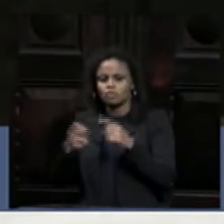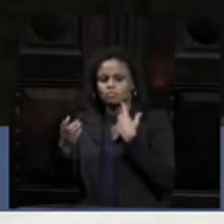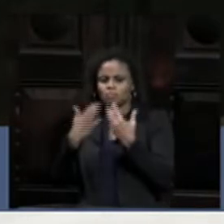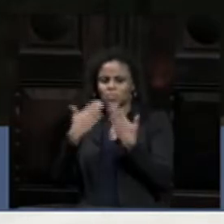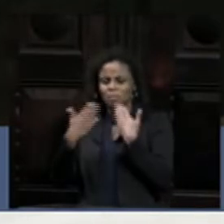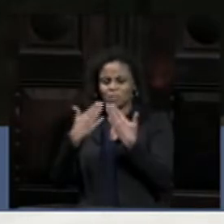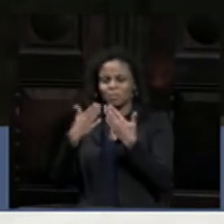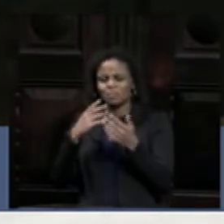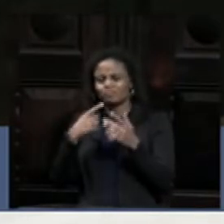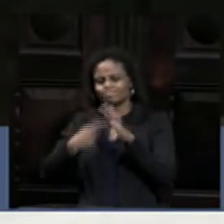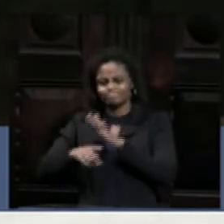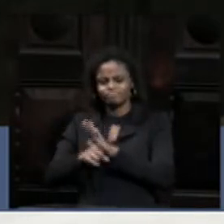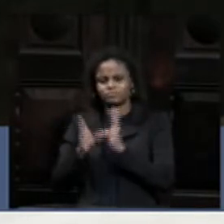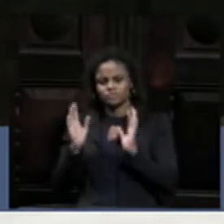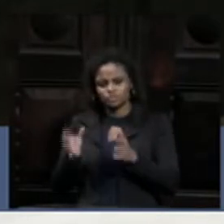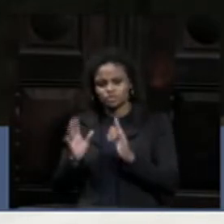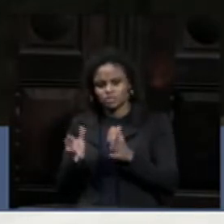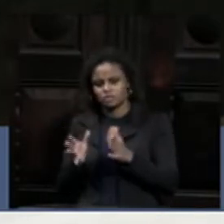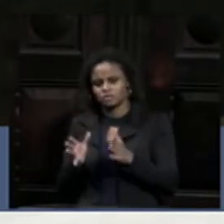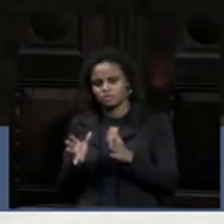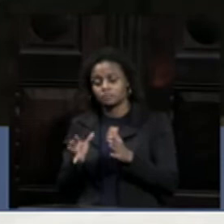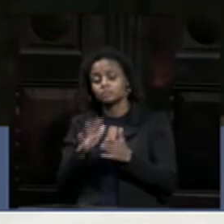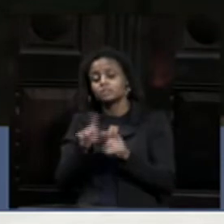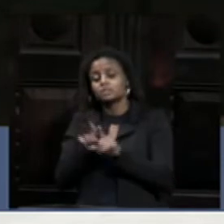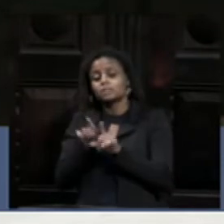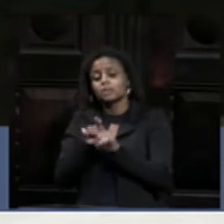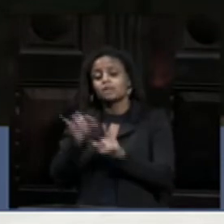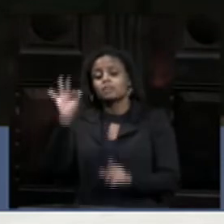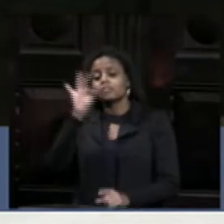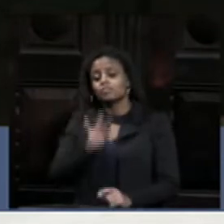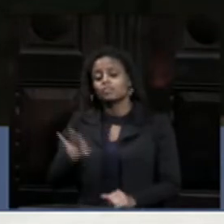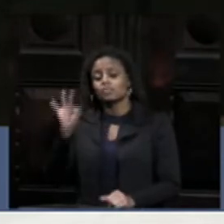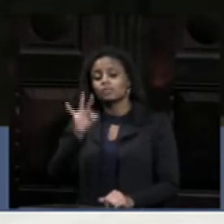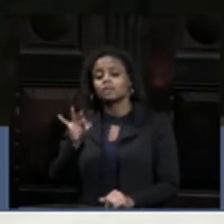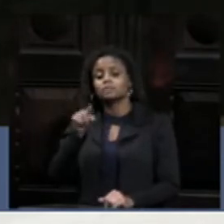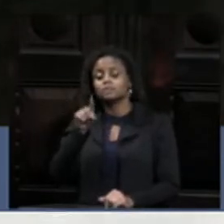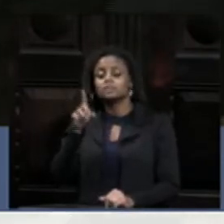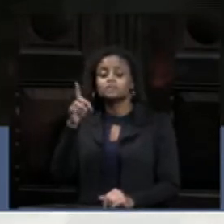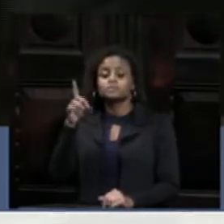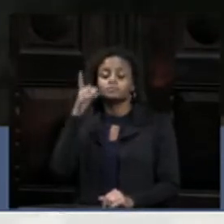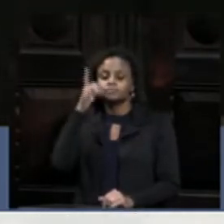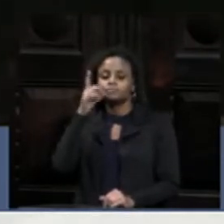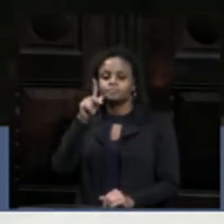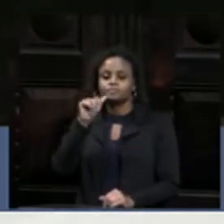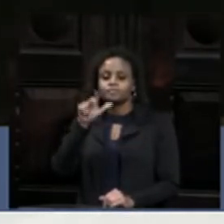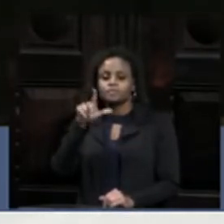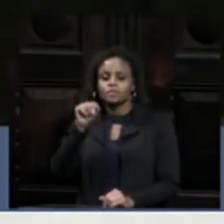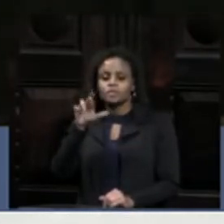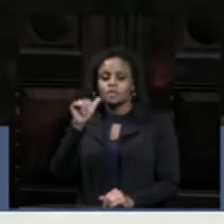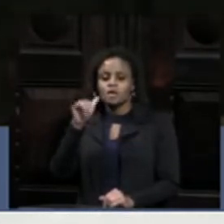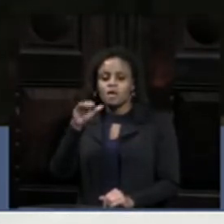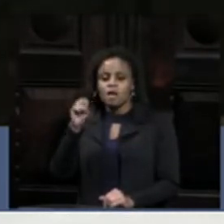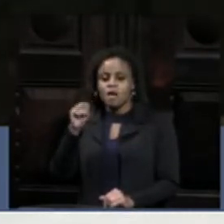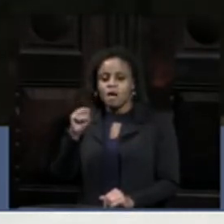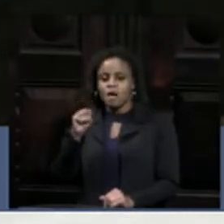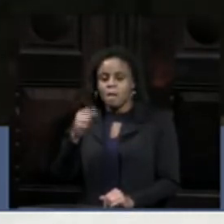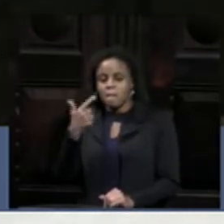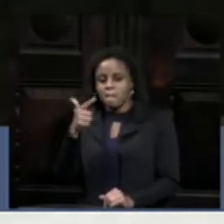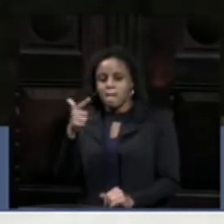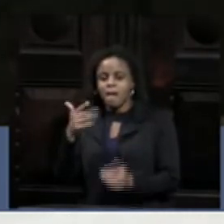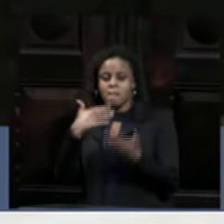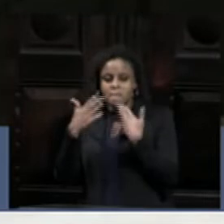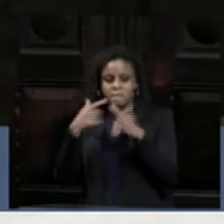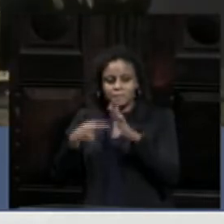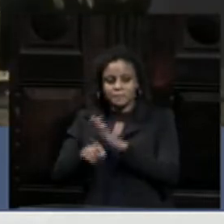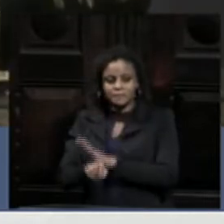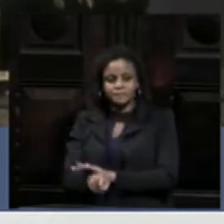do Poder Executivo. O ensino superior, o deputado Paulo Ramos é testemunha, o ensino superior que não teve esse aprofundamento. Muito obrigado.